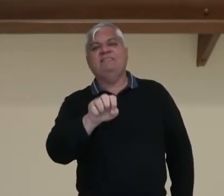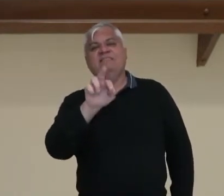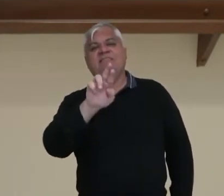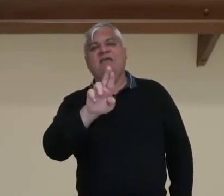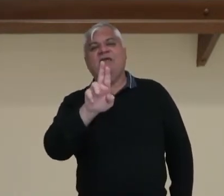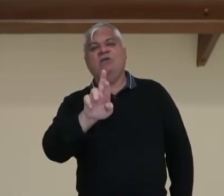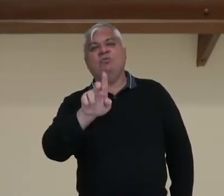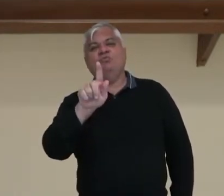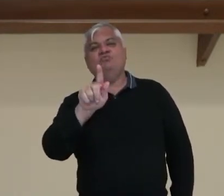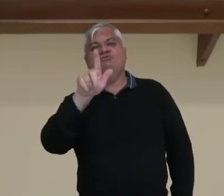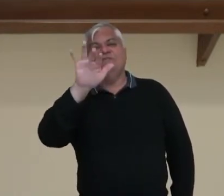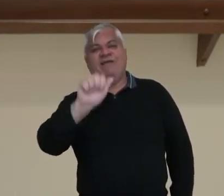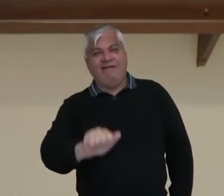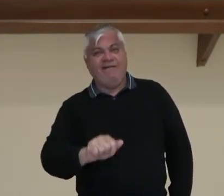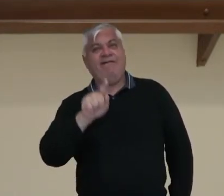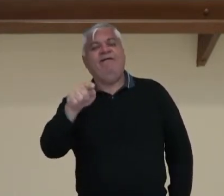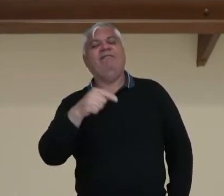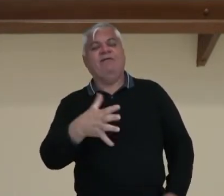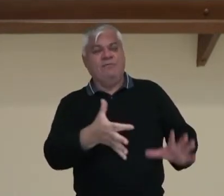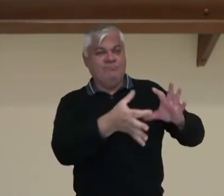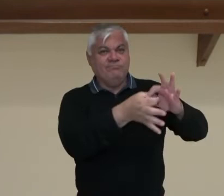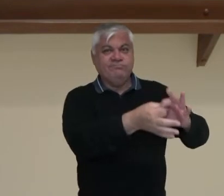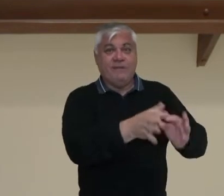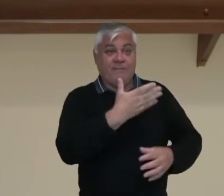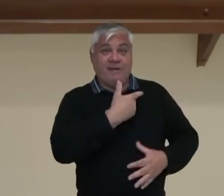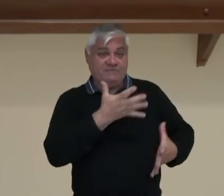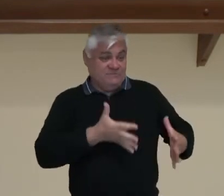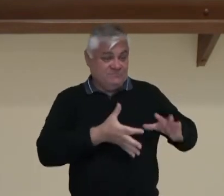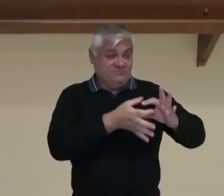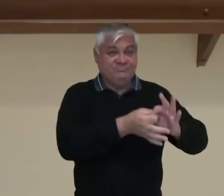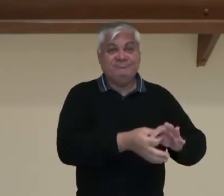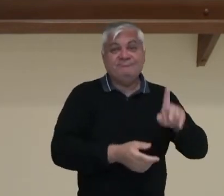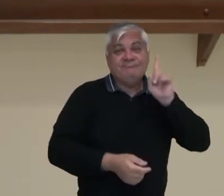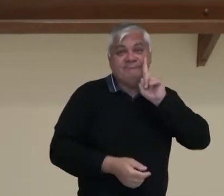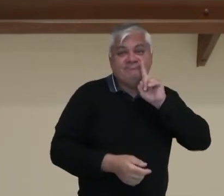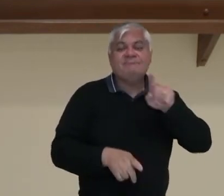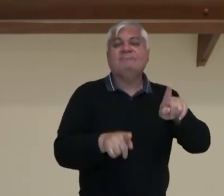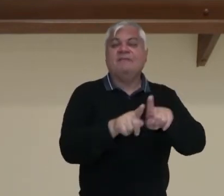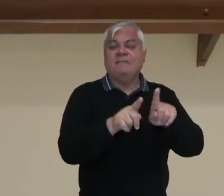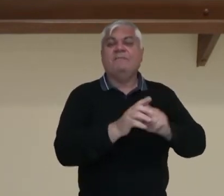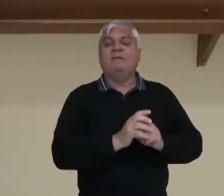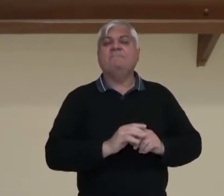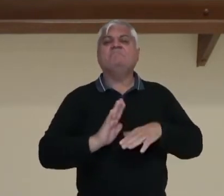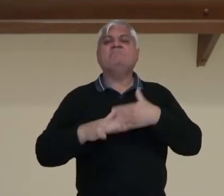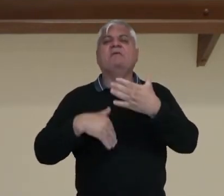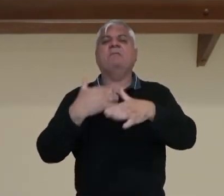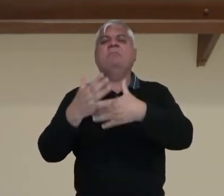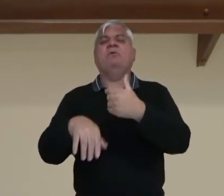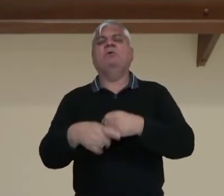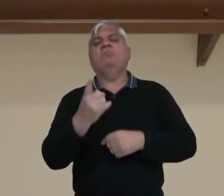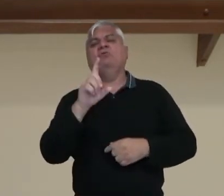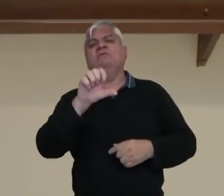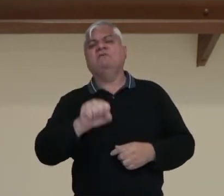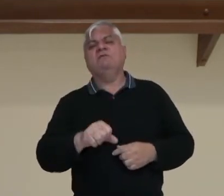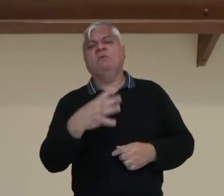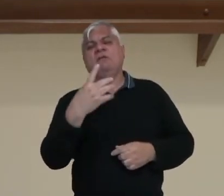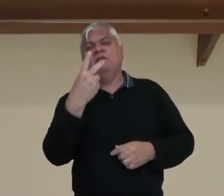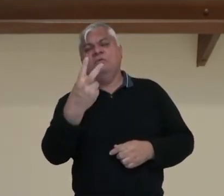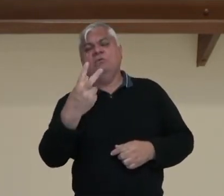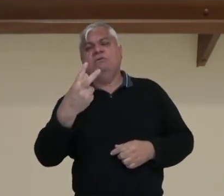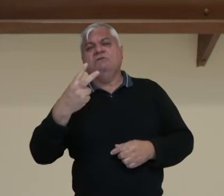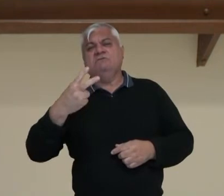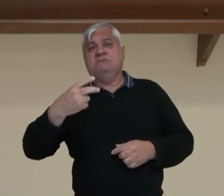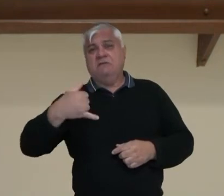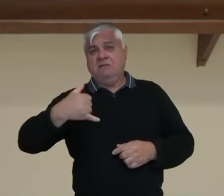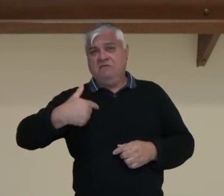dos Estados Unidos e dos aliados. Em janeiro de 42, Vargas une-se aos aliados